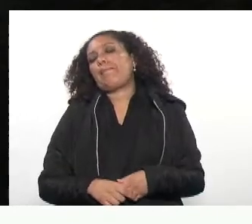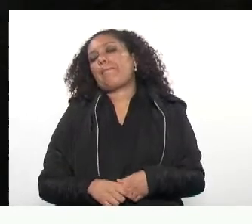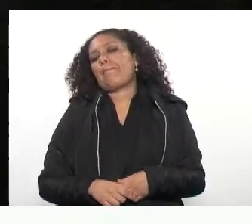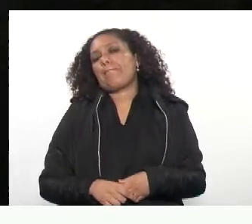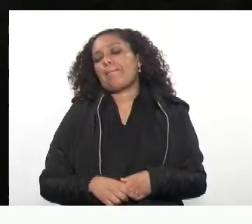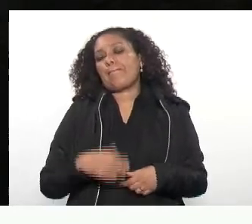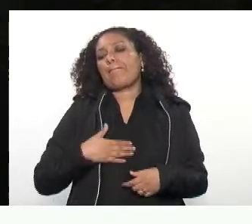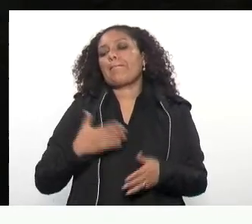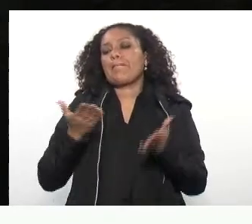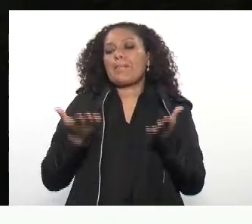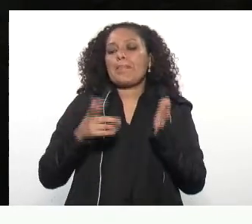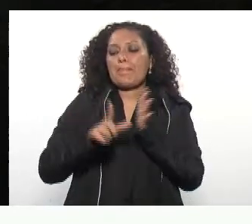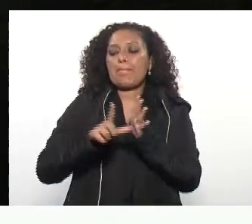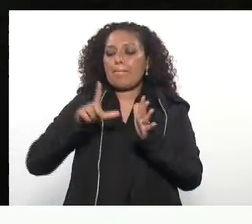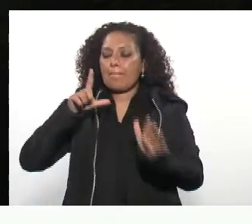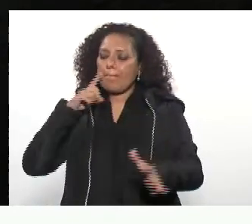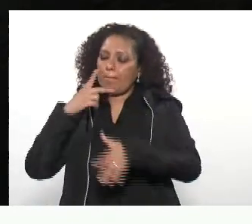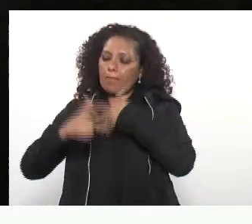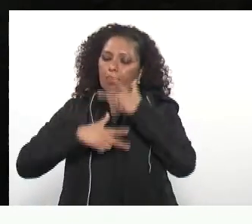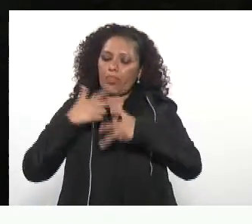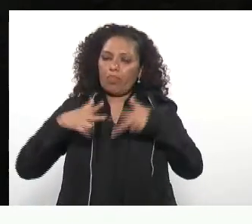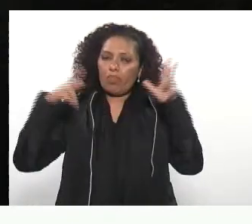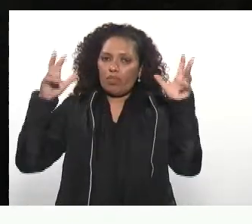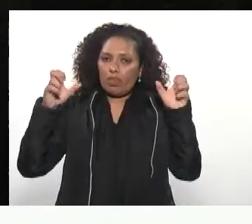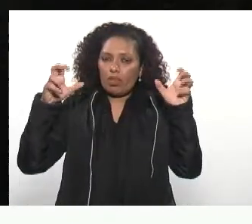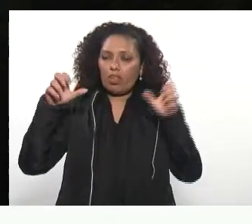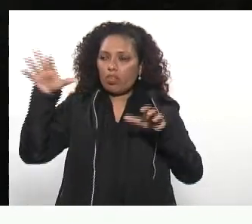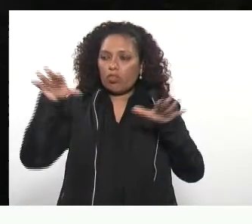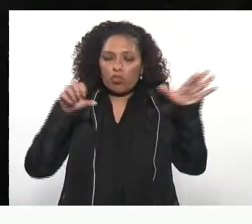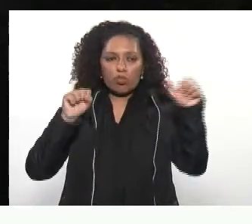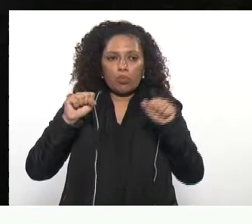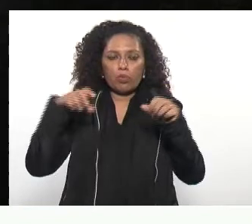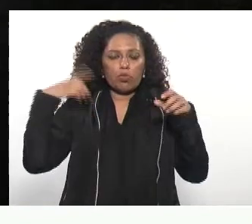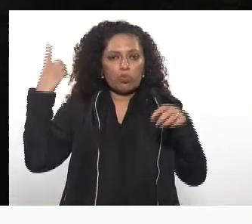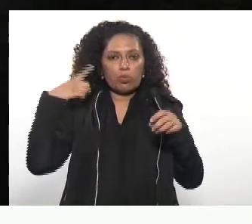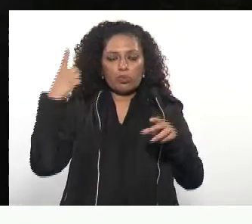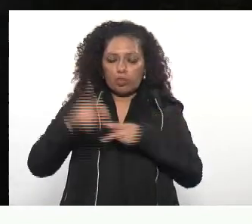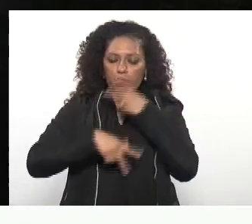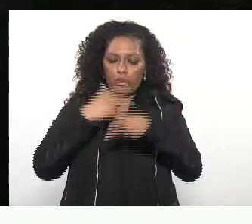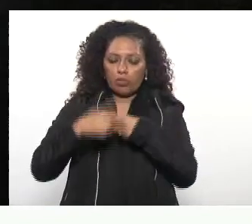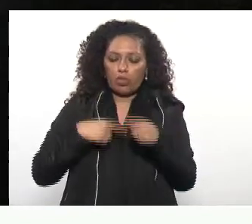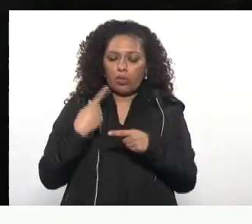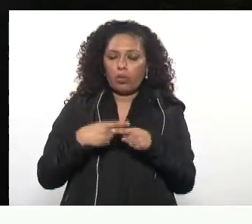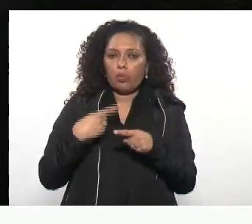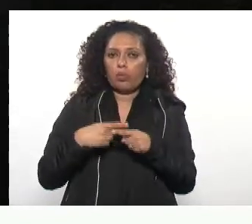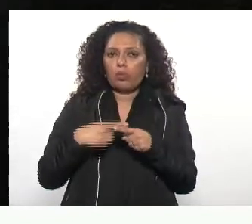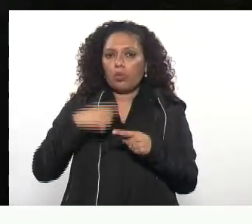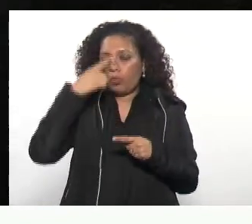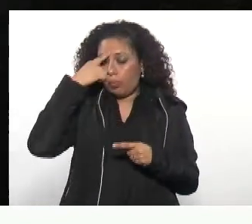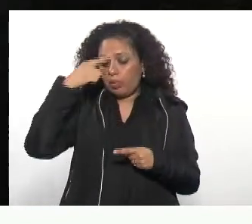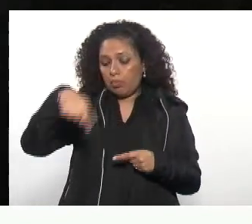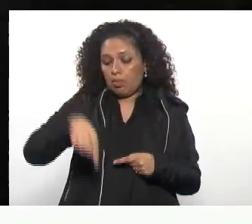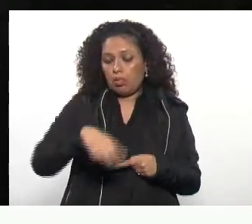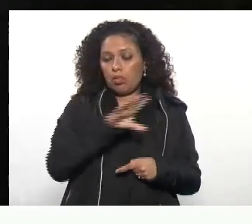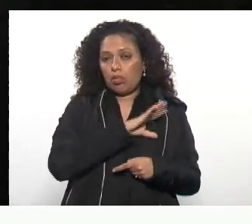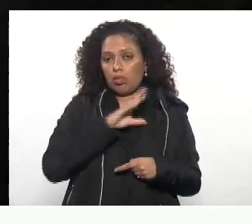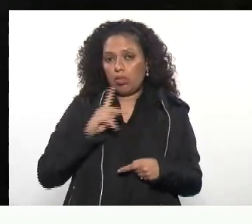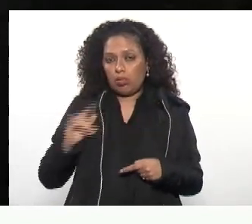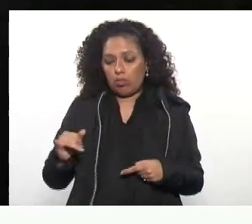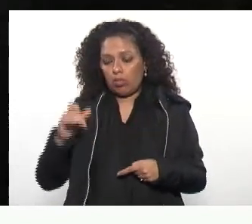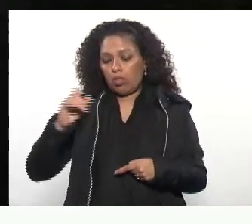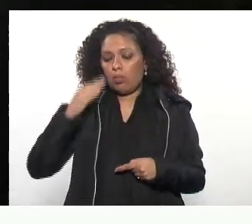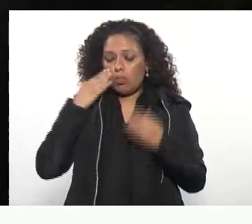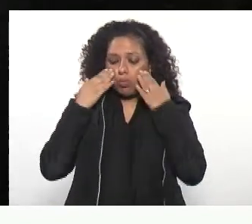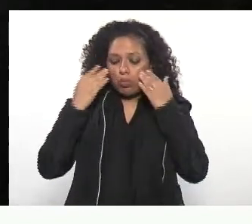antes de entrar um pouco mais nesse tempo, passar a palavra aos deputados, uma vez que a própria ideia dessa comissão, e aí por